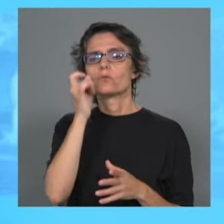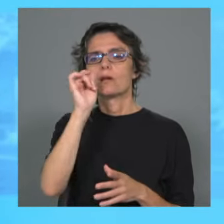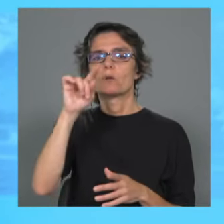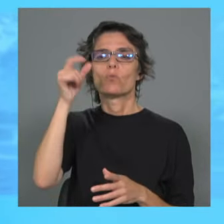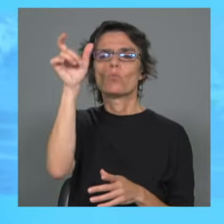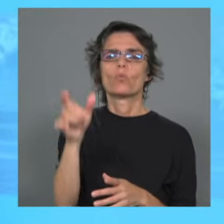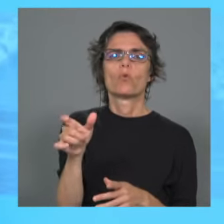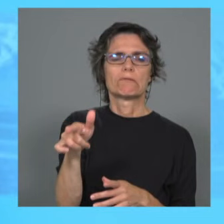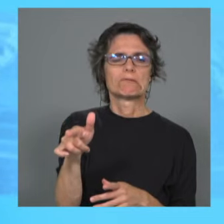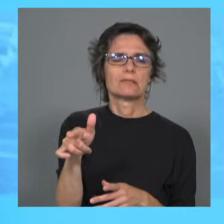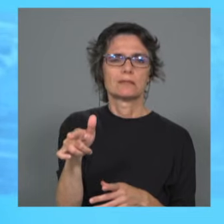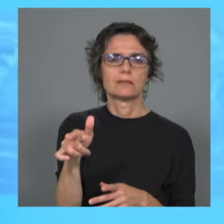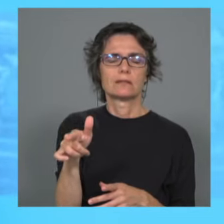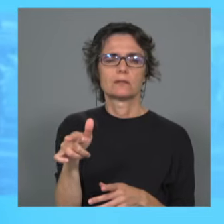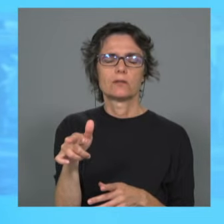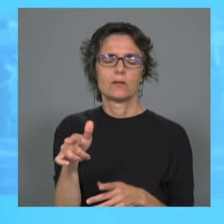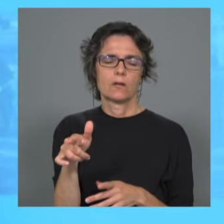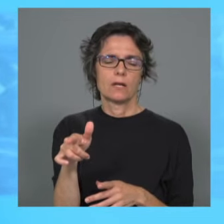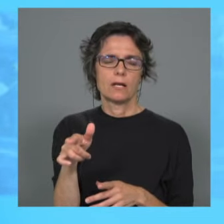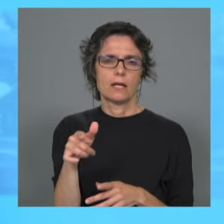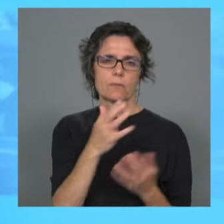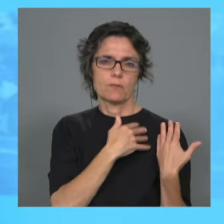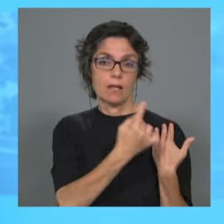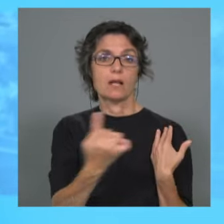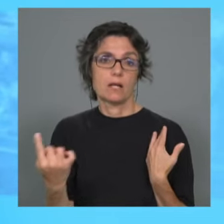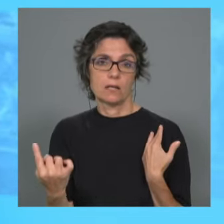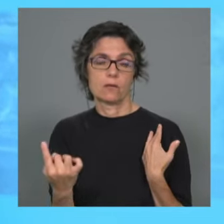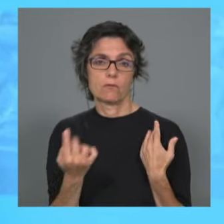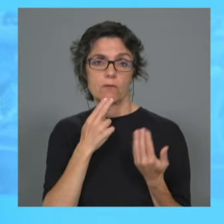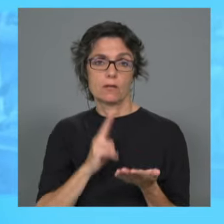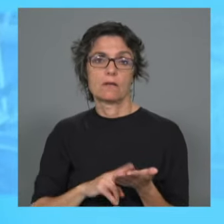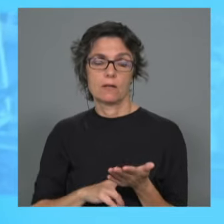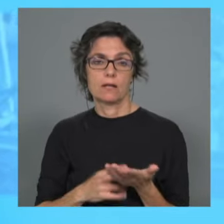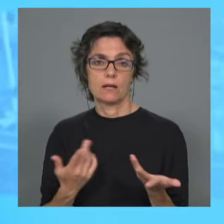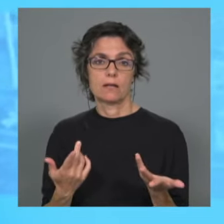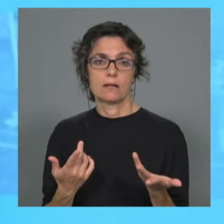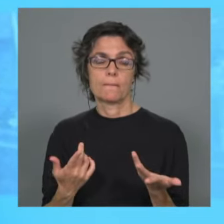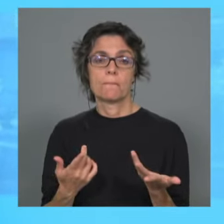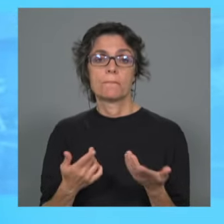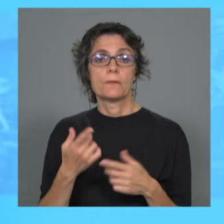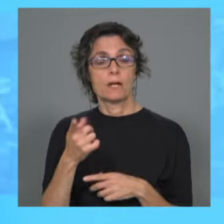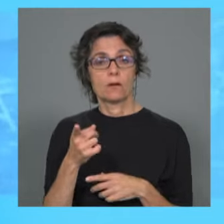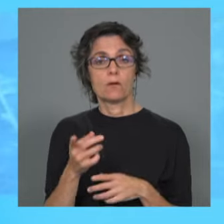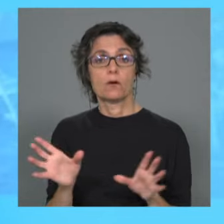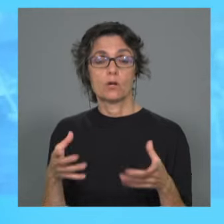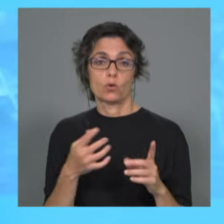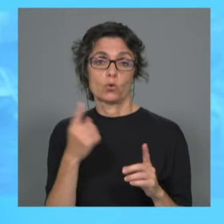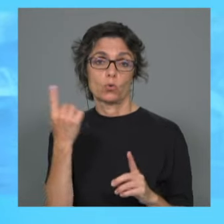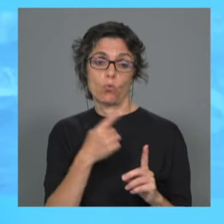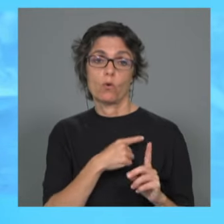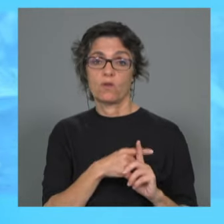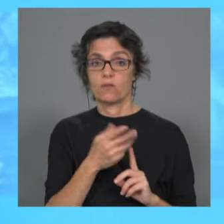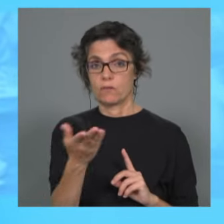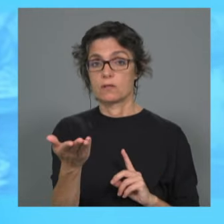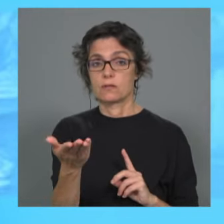é transversal e todos a temos que trabalhar. E os franciscanos, concretamente, trabalham muito esta